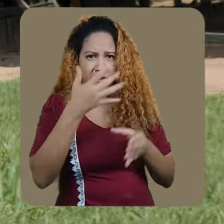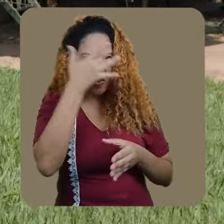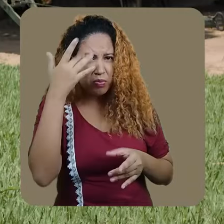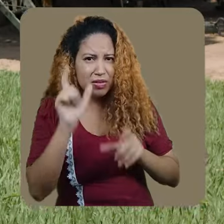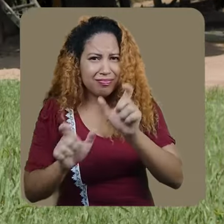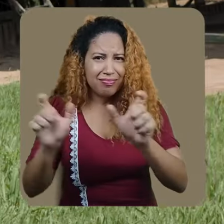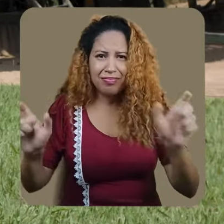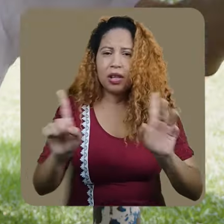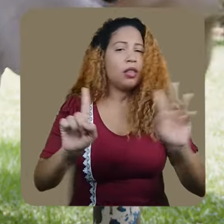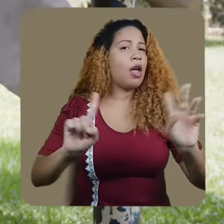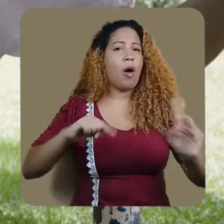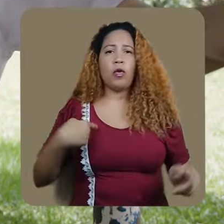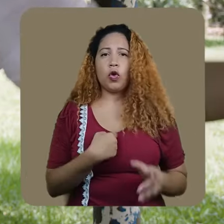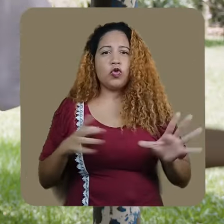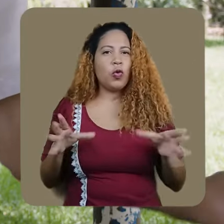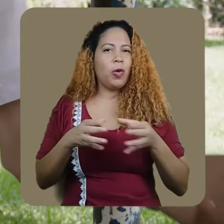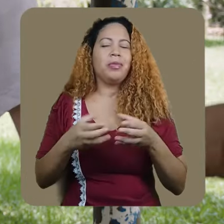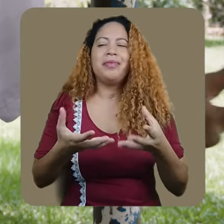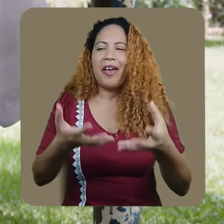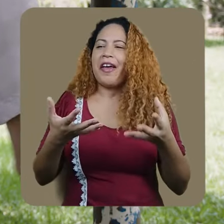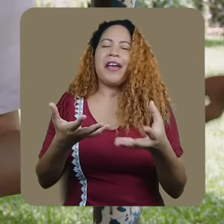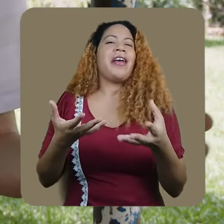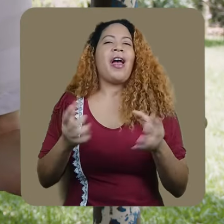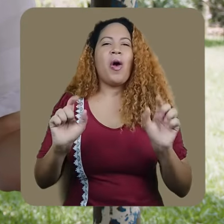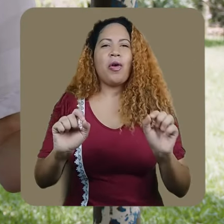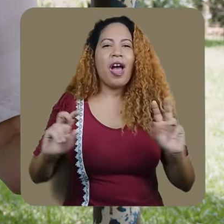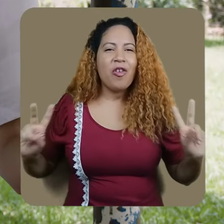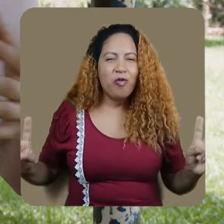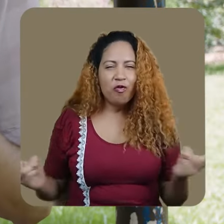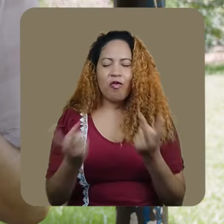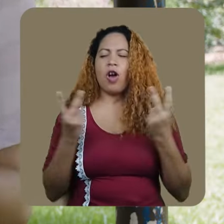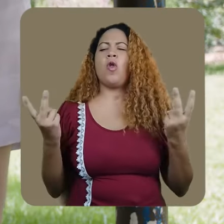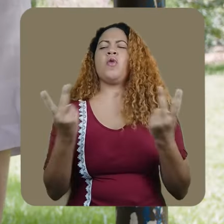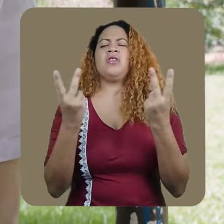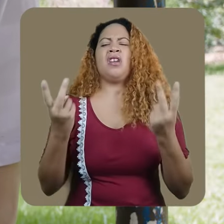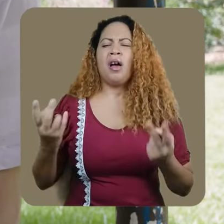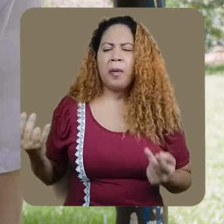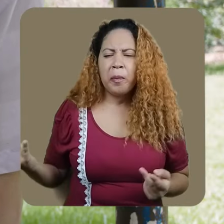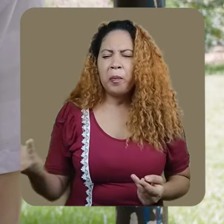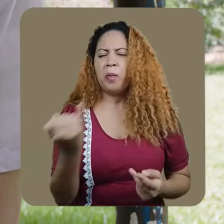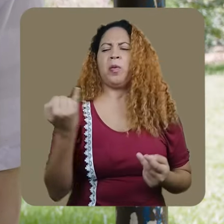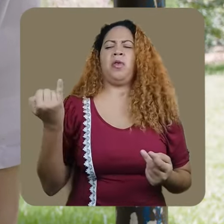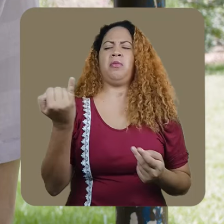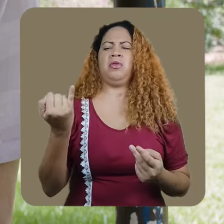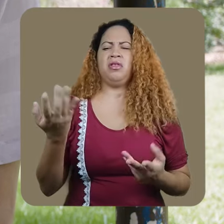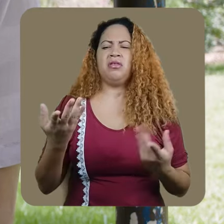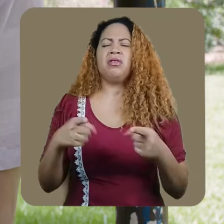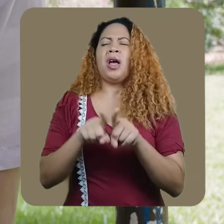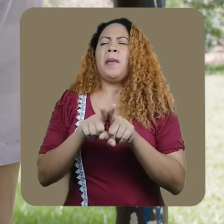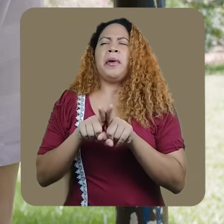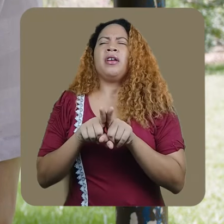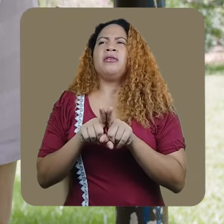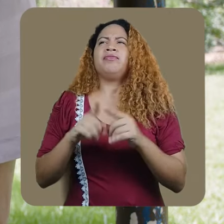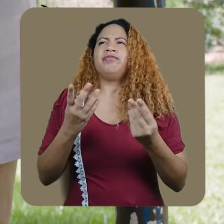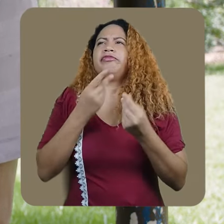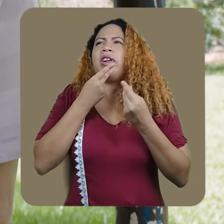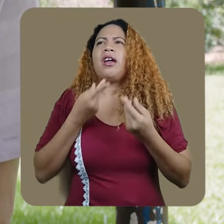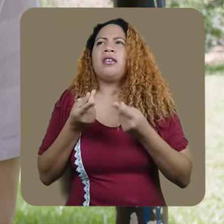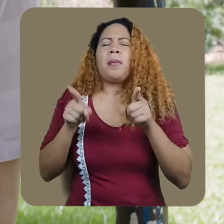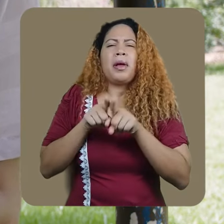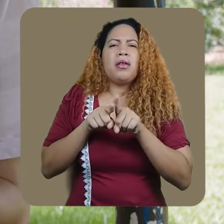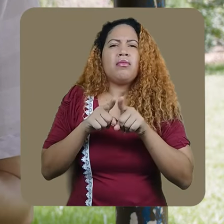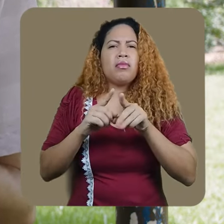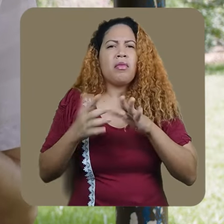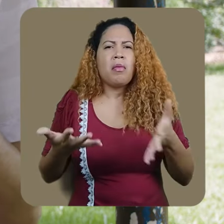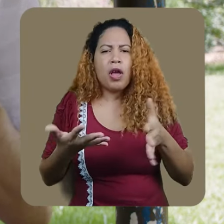da rede, né? A rede é o que a gente quer, entendeu? No final das contas, né? Valorizar até, e sobretudo, talvez,